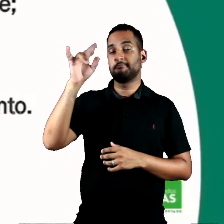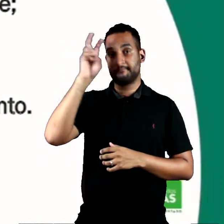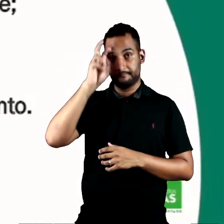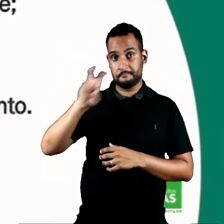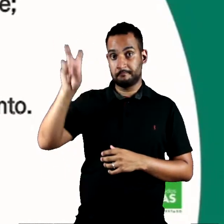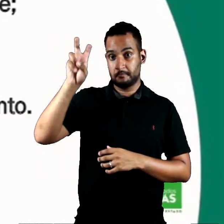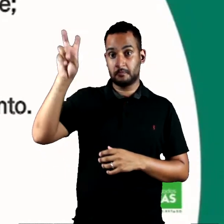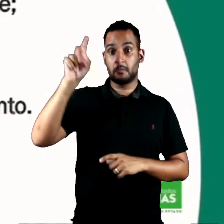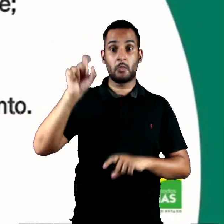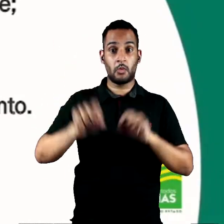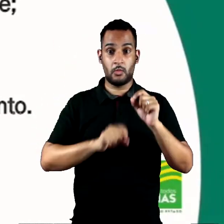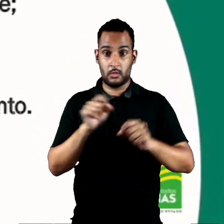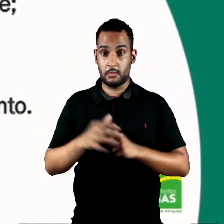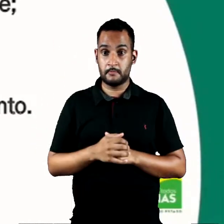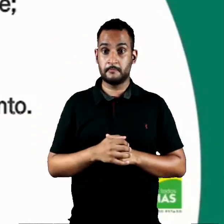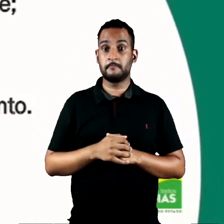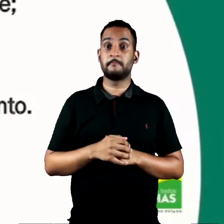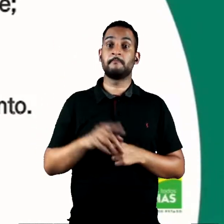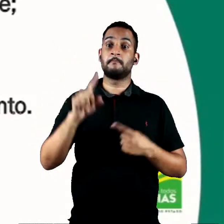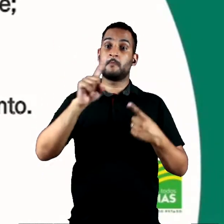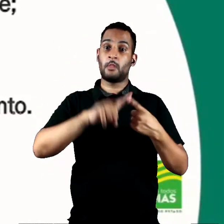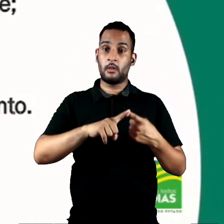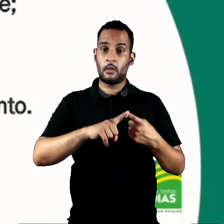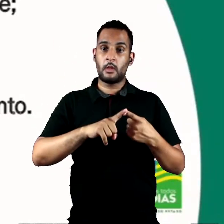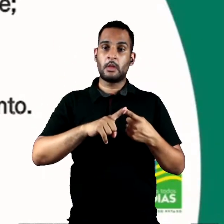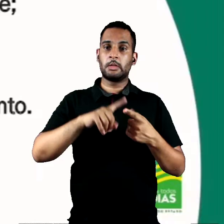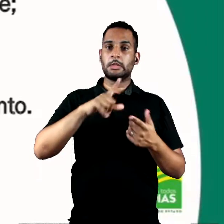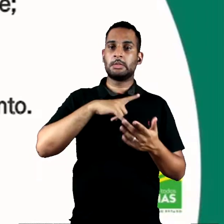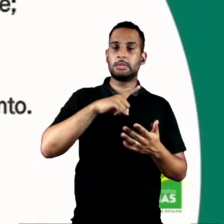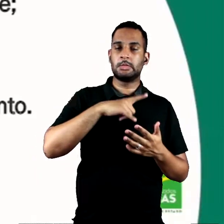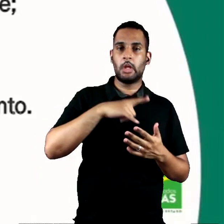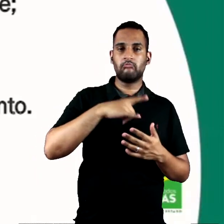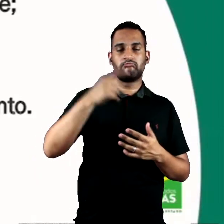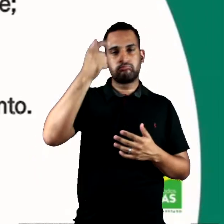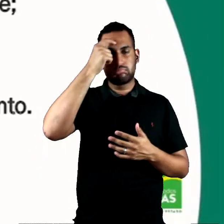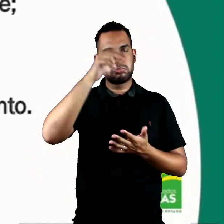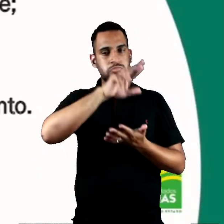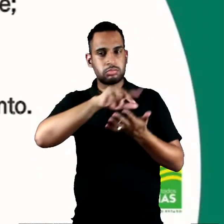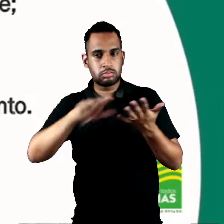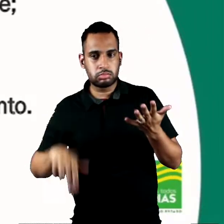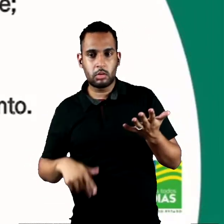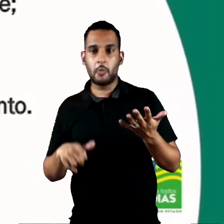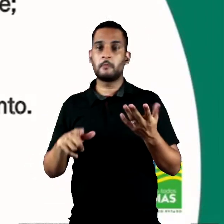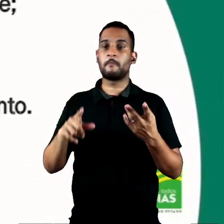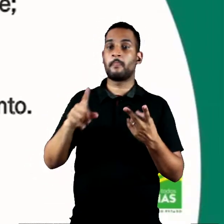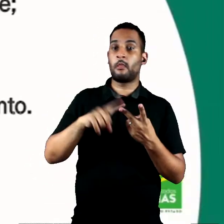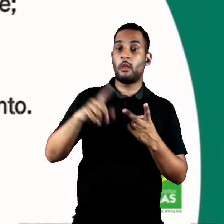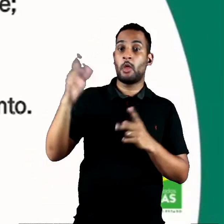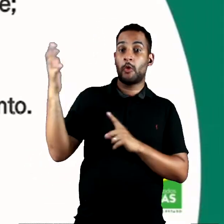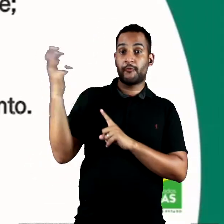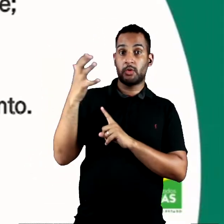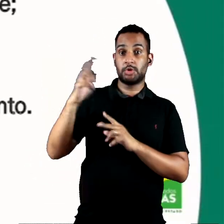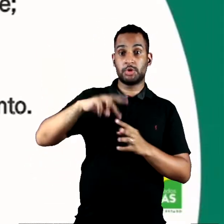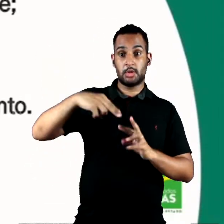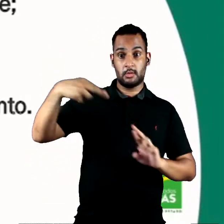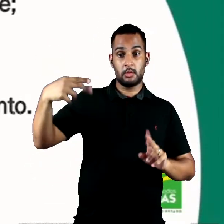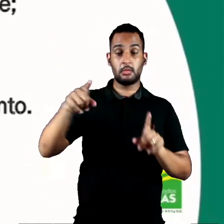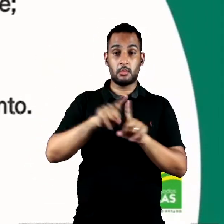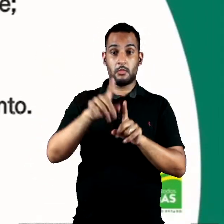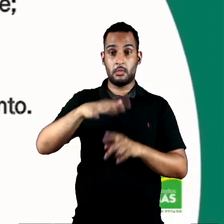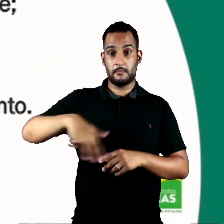superdotação são heterogeneidade e multipotencialidade, influências da genética e do